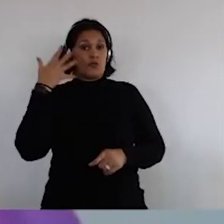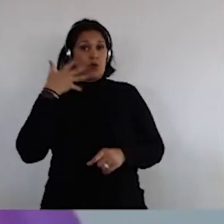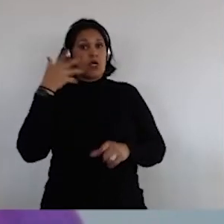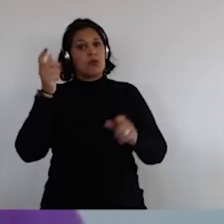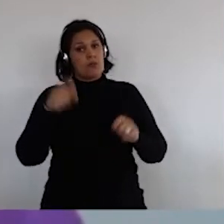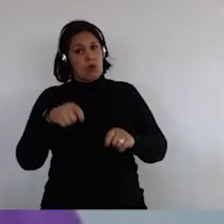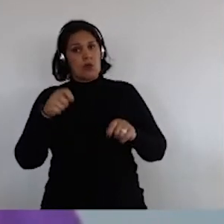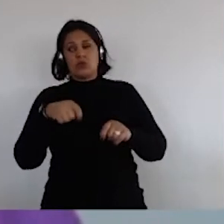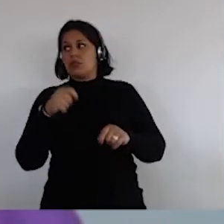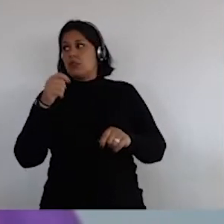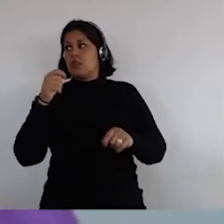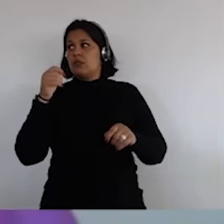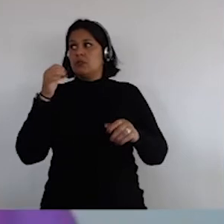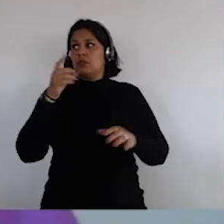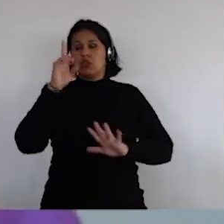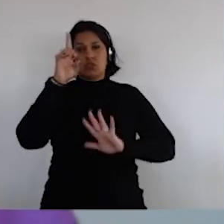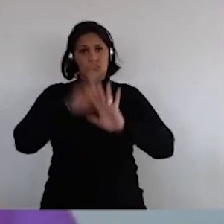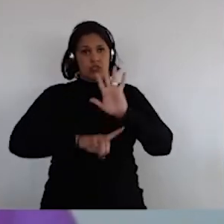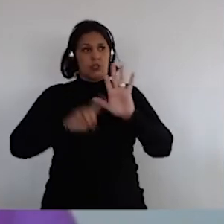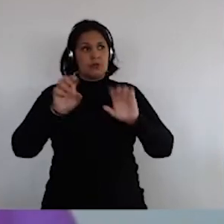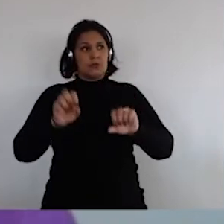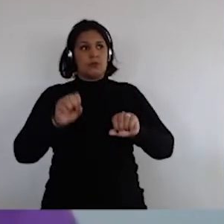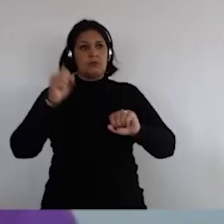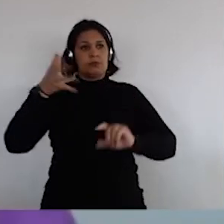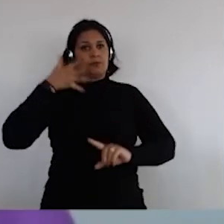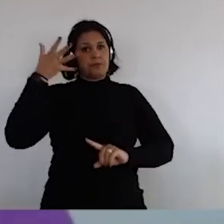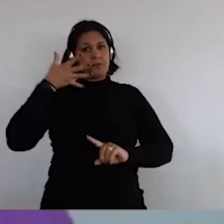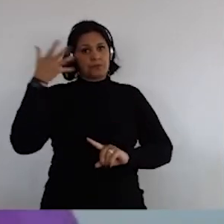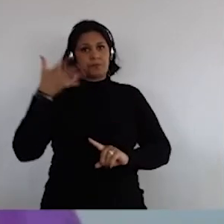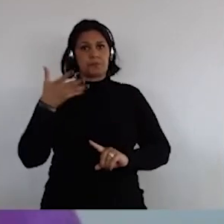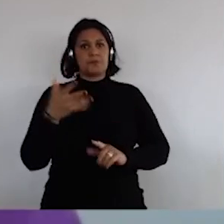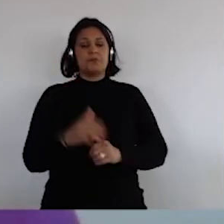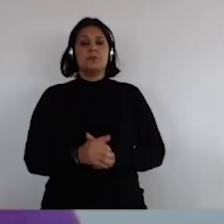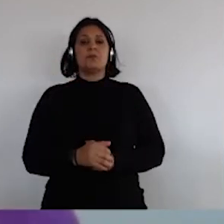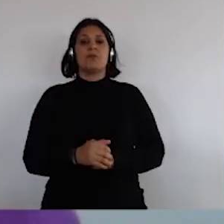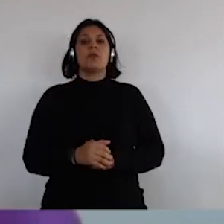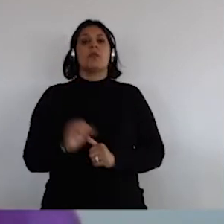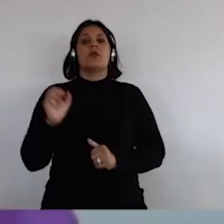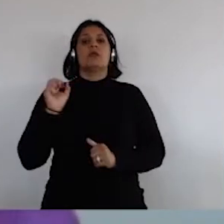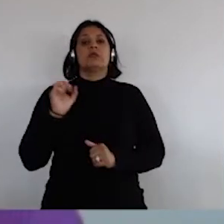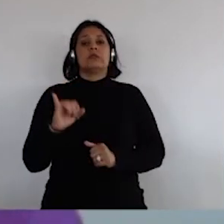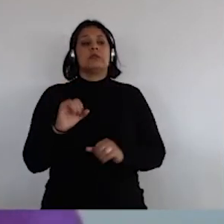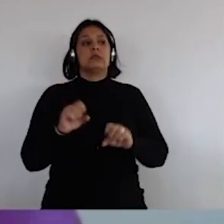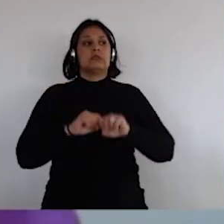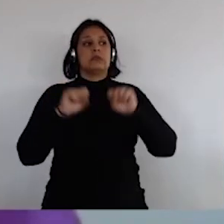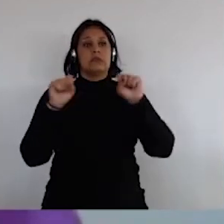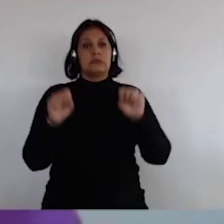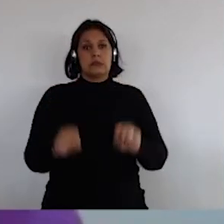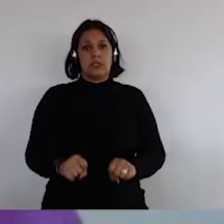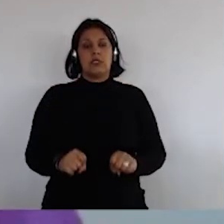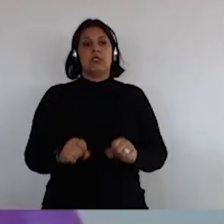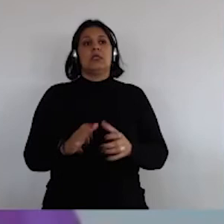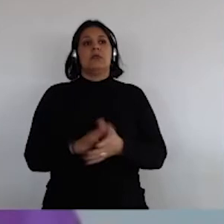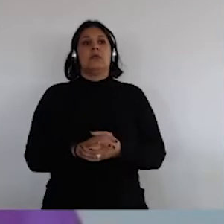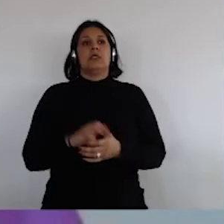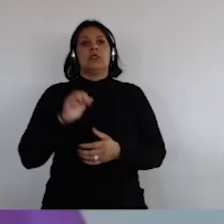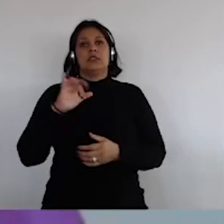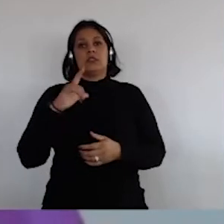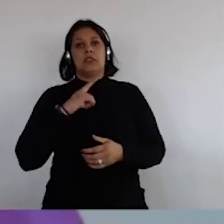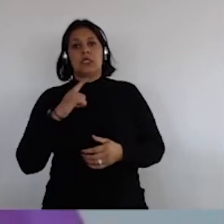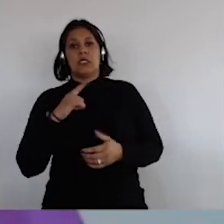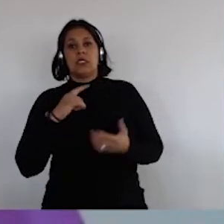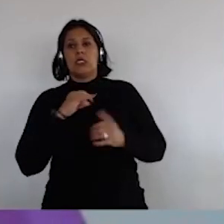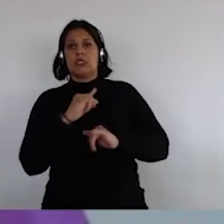as partes puderem, se as partes tiverem disponível sistema e tiverem internet.